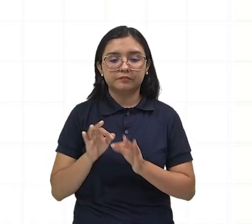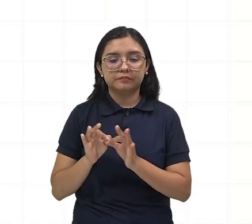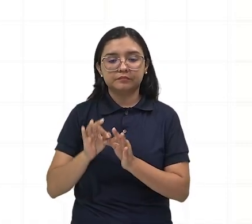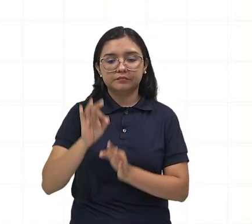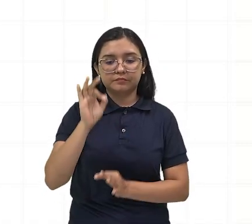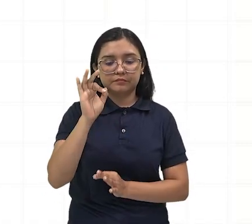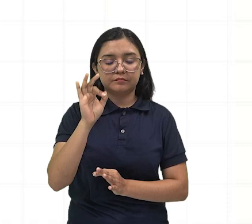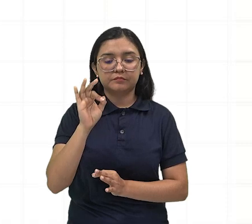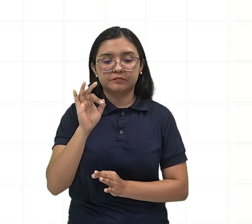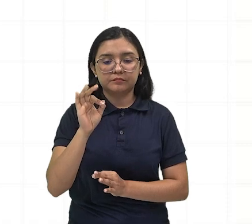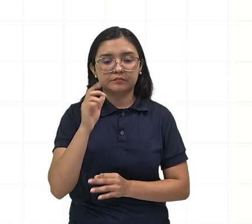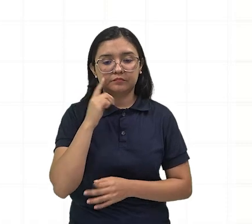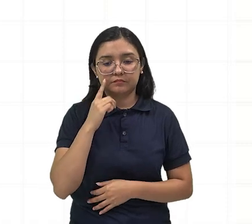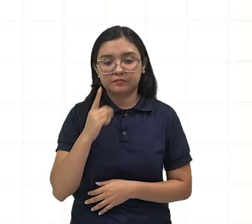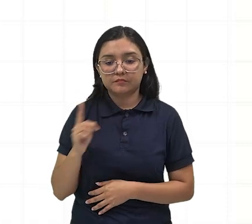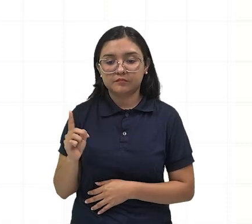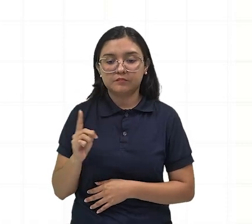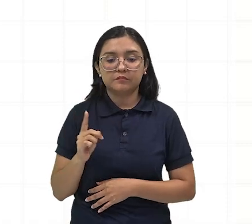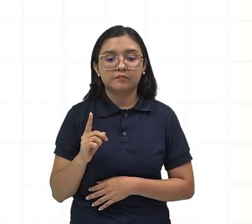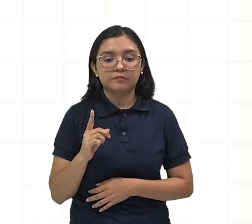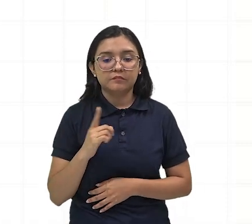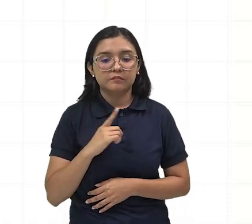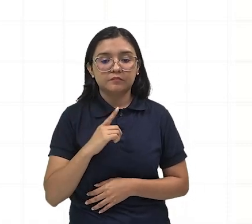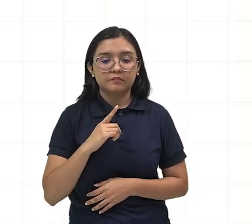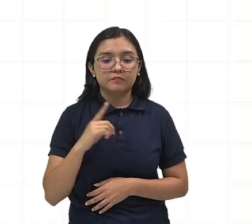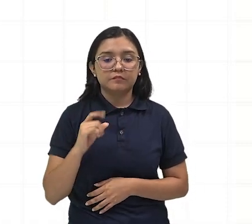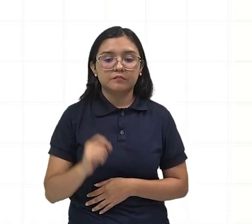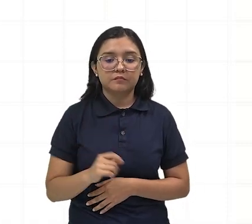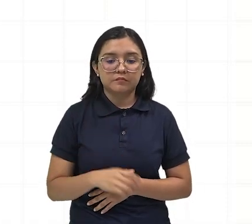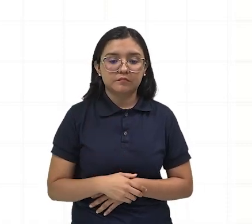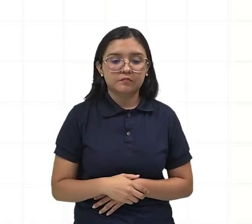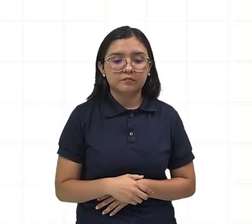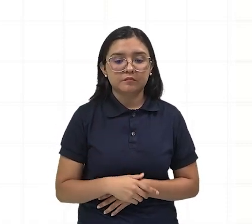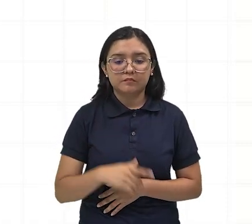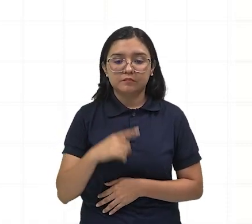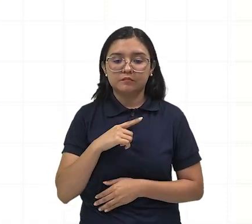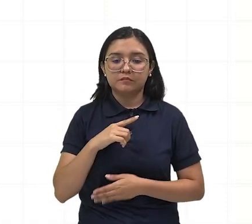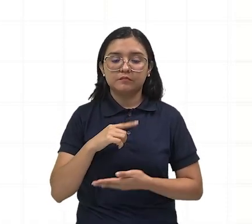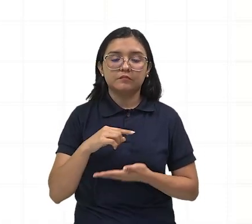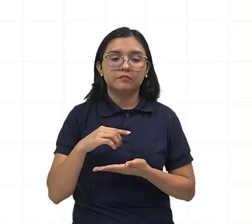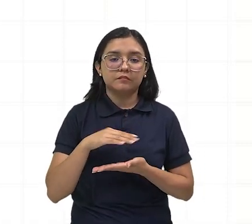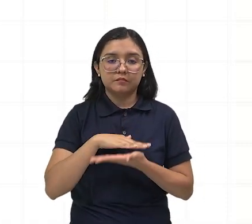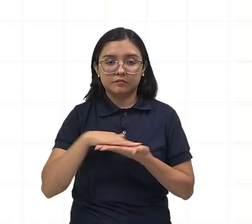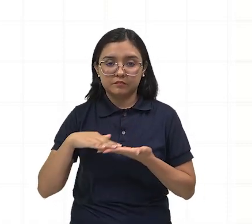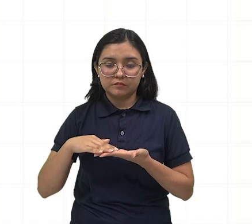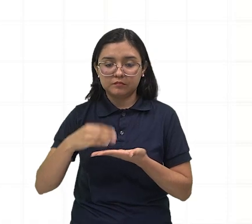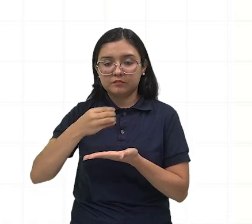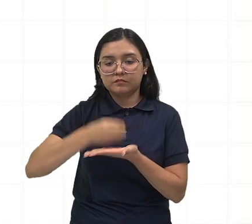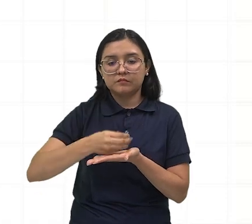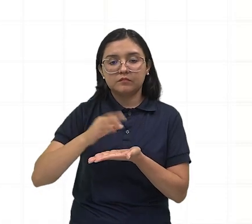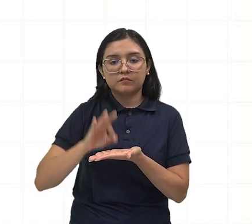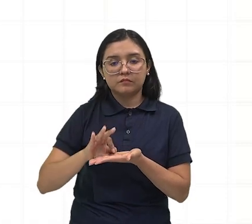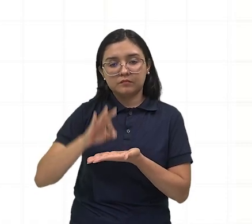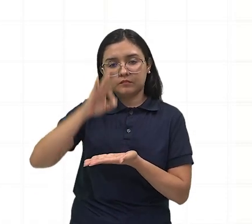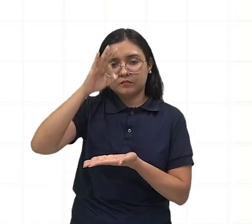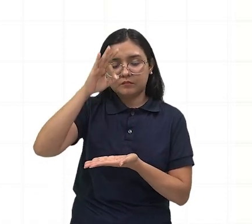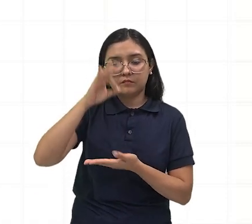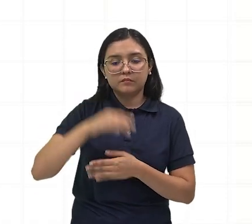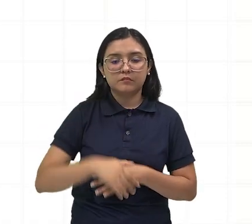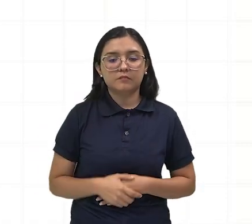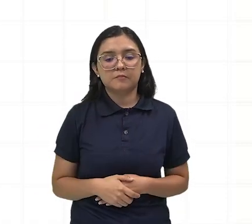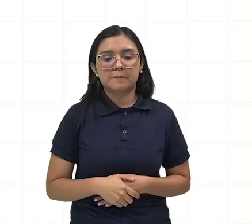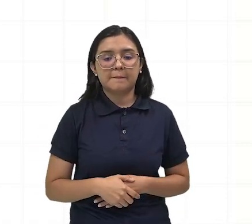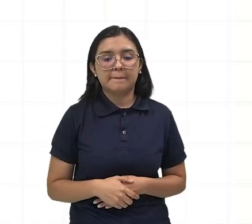altura. Aqui nós estamos, ó, do plano, né? Aqui nós temos o plano. Então,